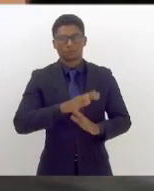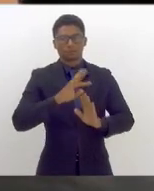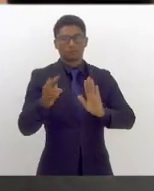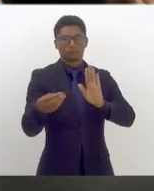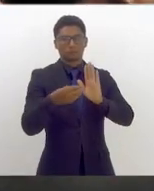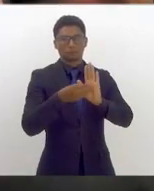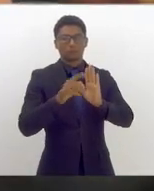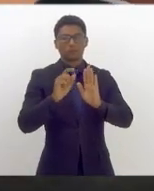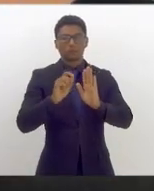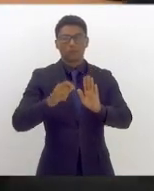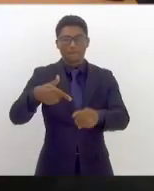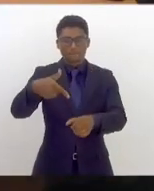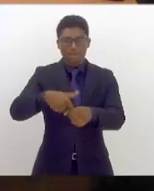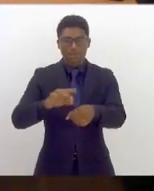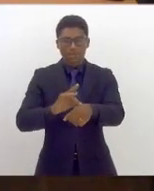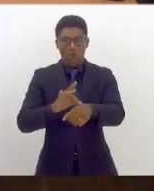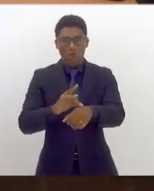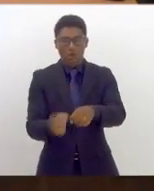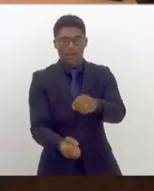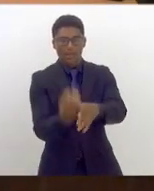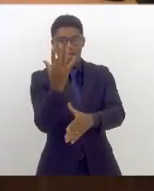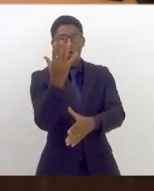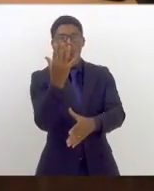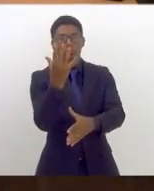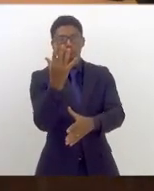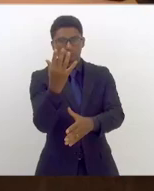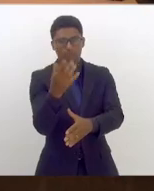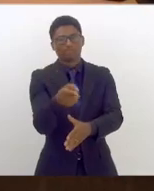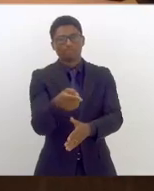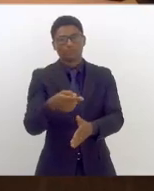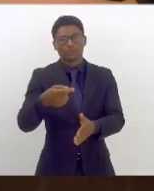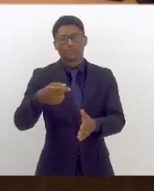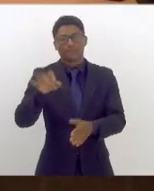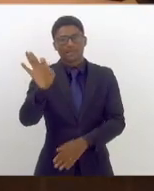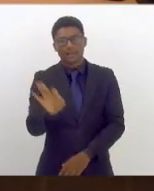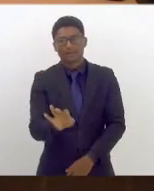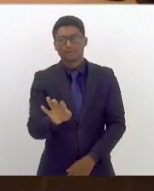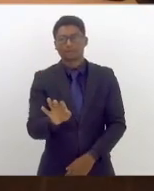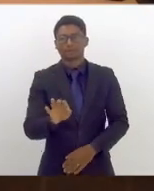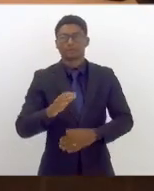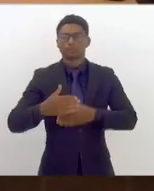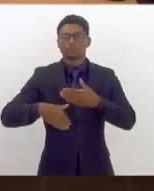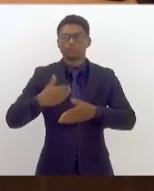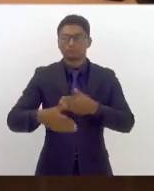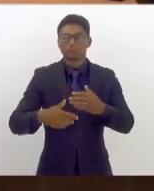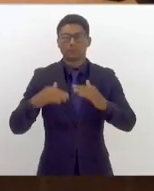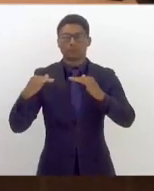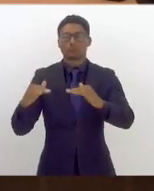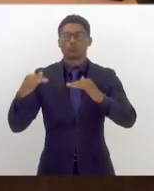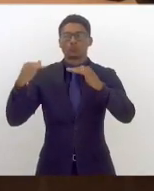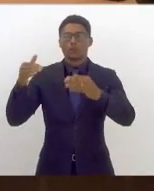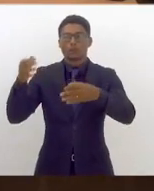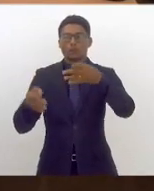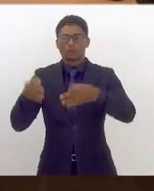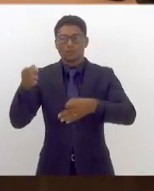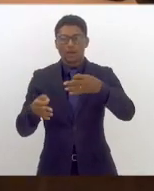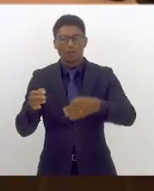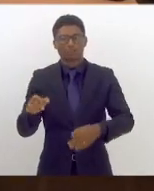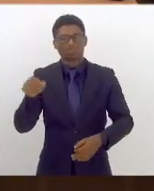de petróleo e ela caiu no Supremo Tribunal Federal